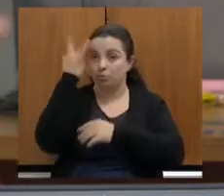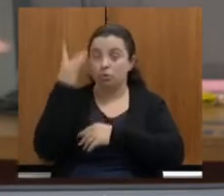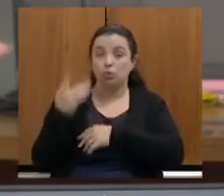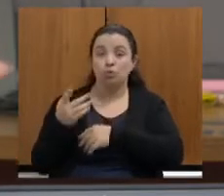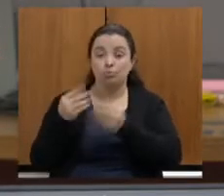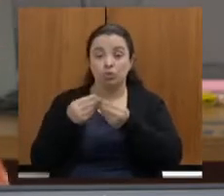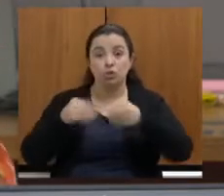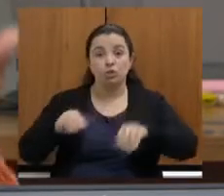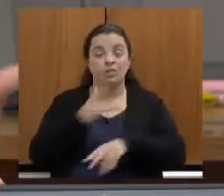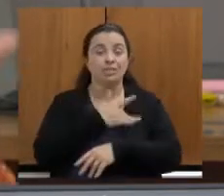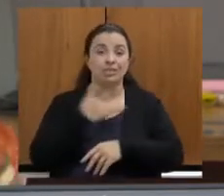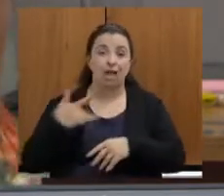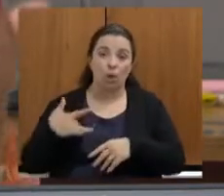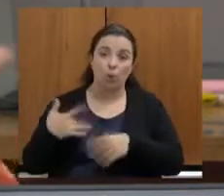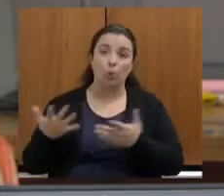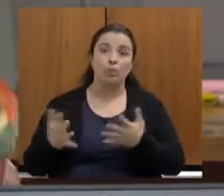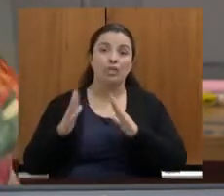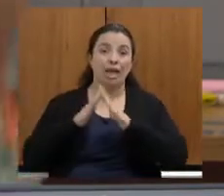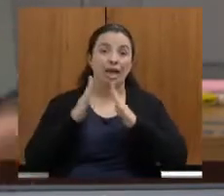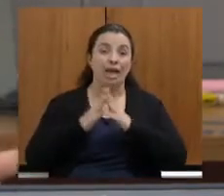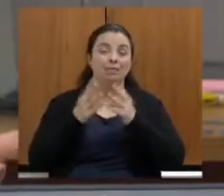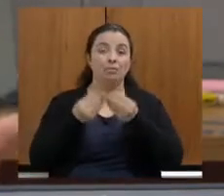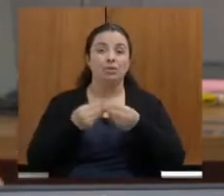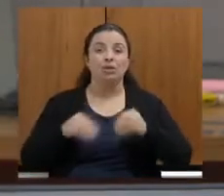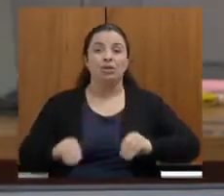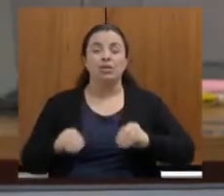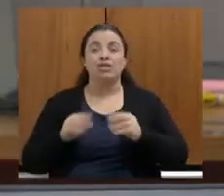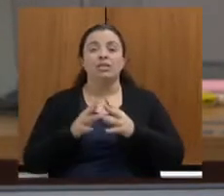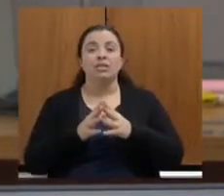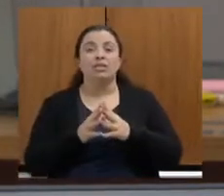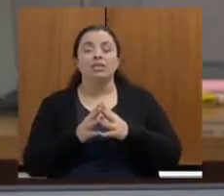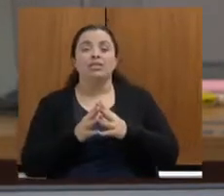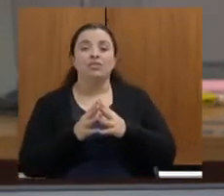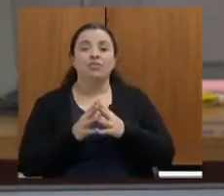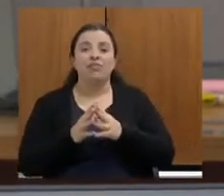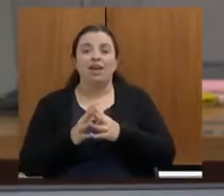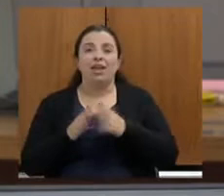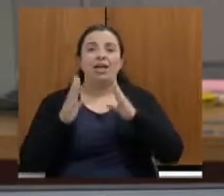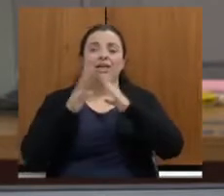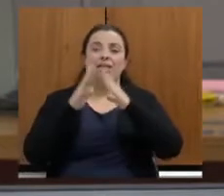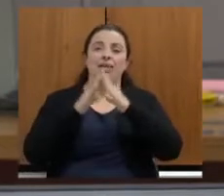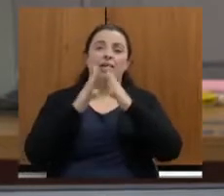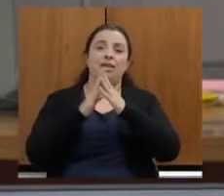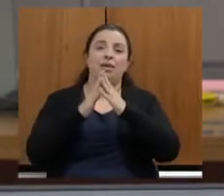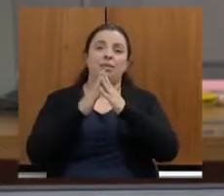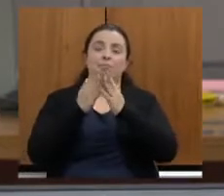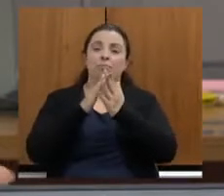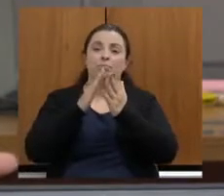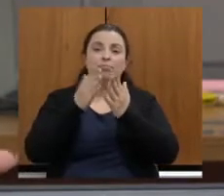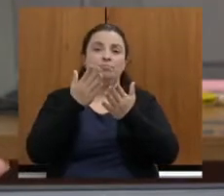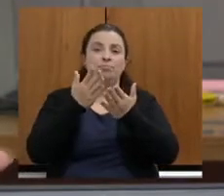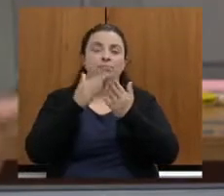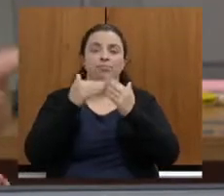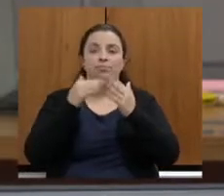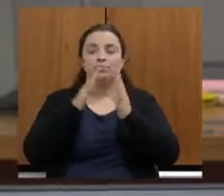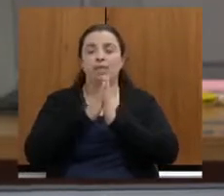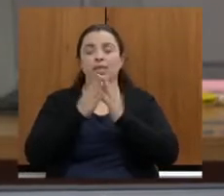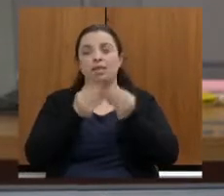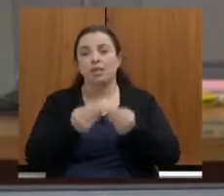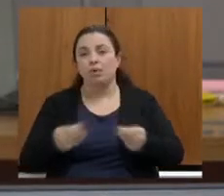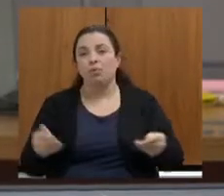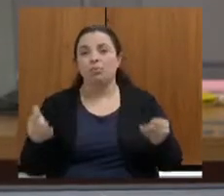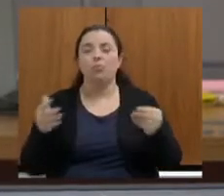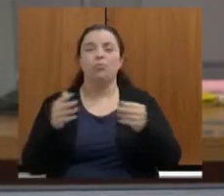Inclusive a moradia das pessoas as casas algumas foram derrubadas pelo Impacto que a mineração causa então eu tô falando aqui